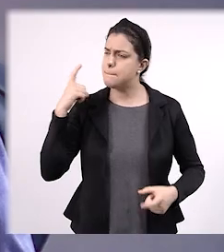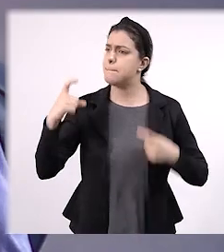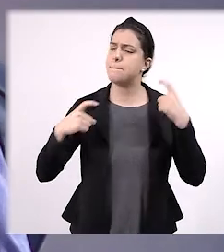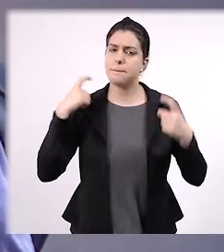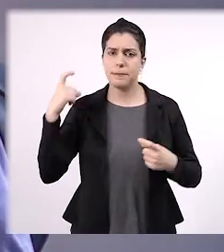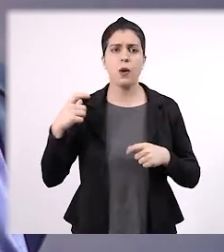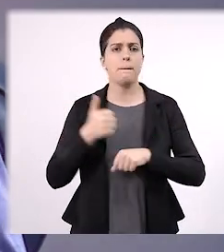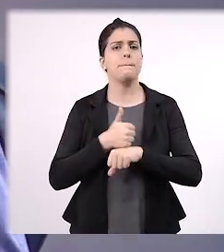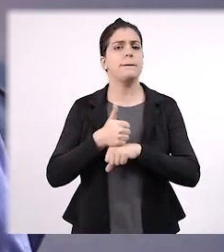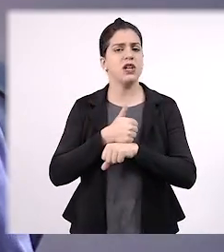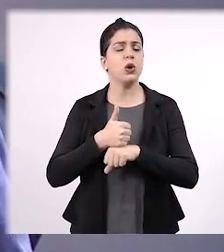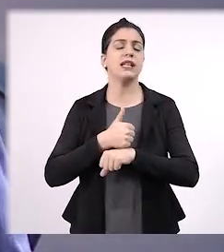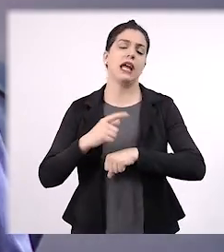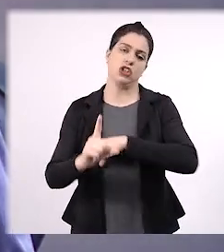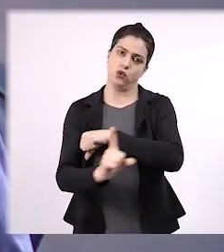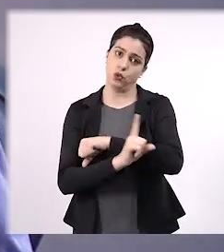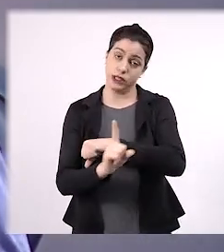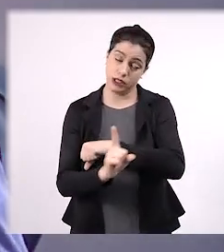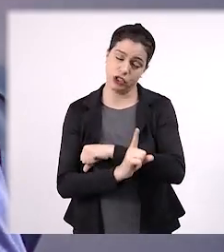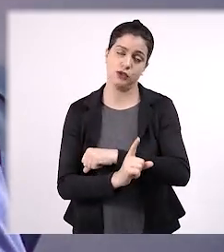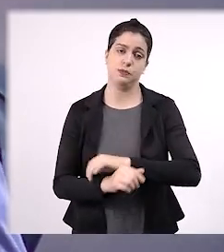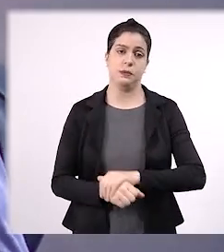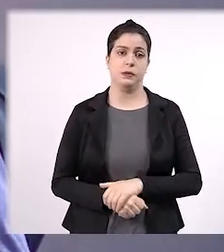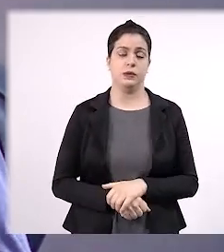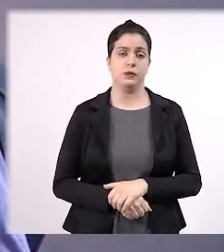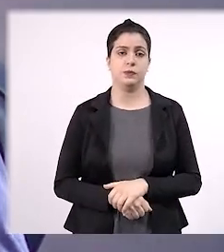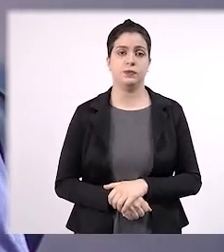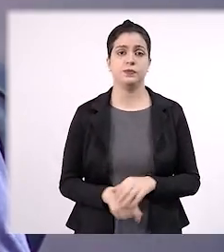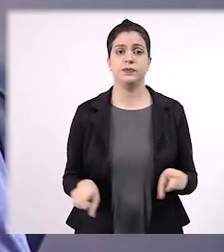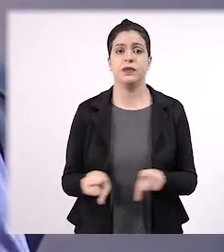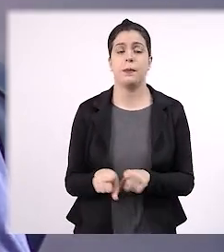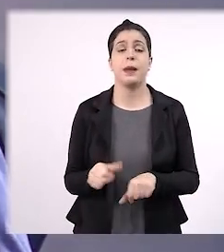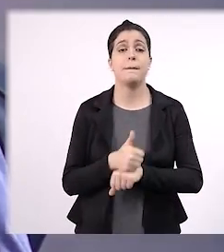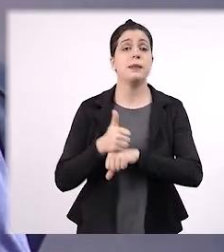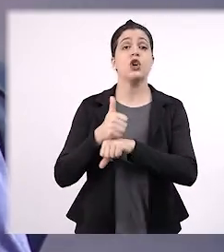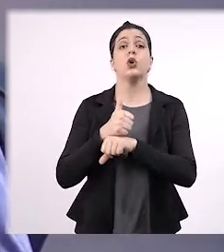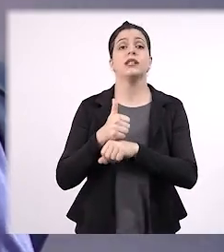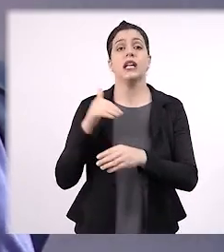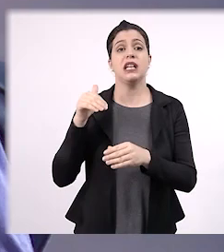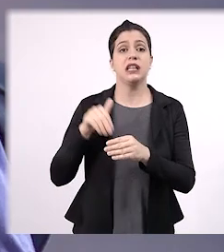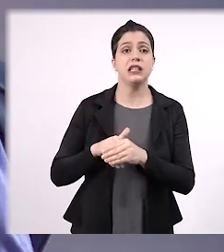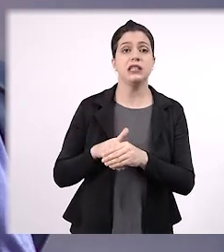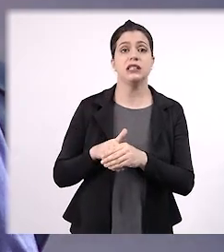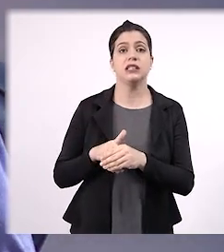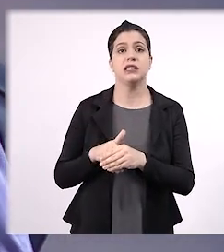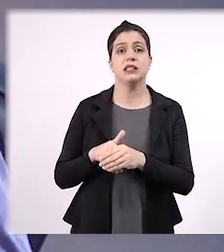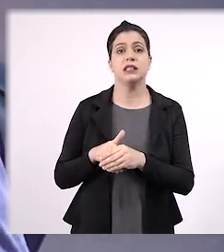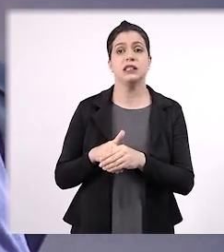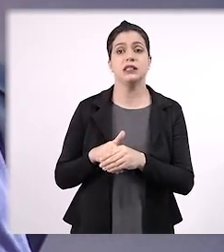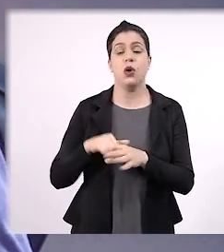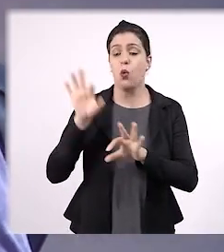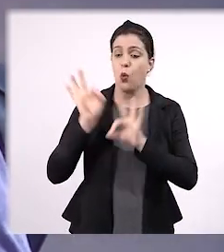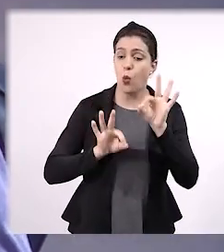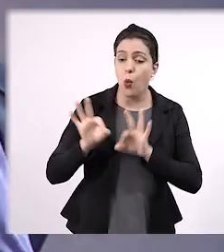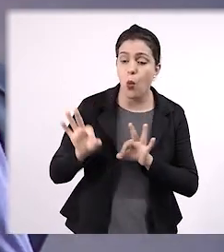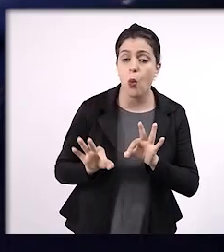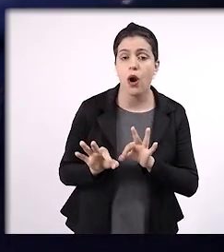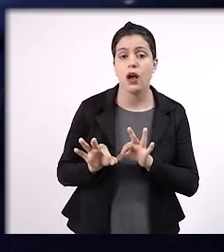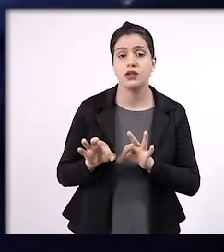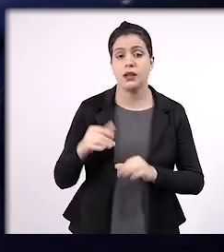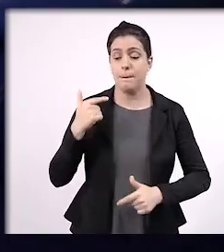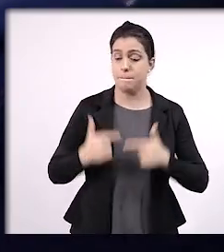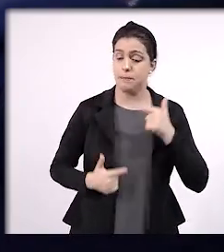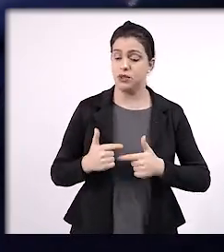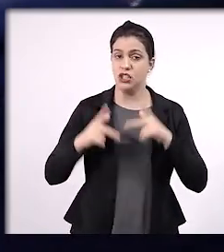você tem prioridade no atendimento ali do idoso, mas você tem a prioridade também na eleição e na efetivação de políticas públicas. Se